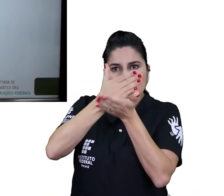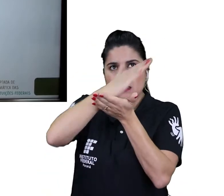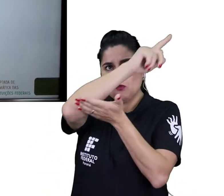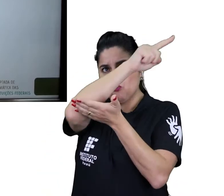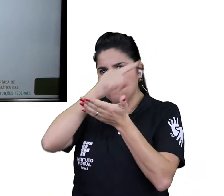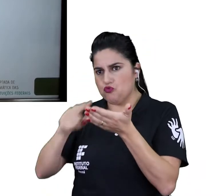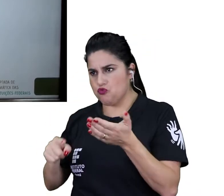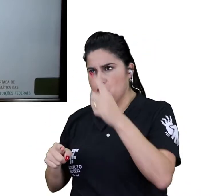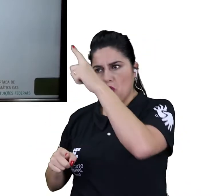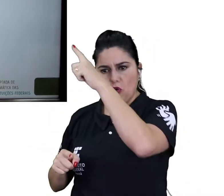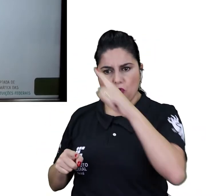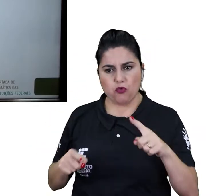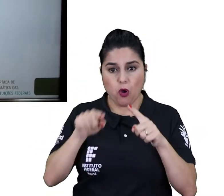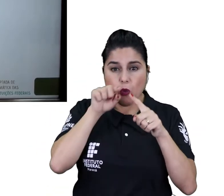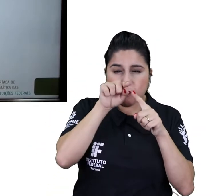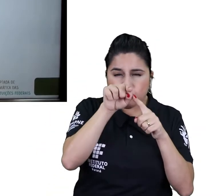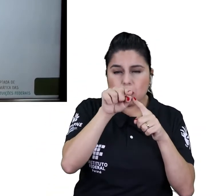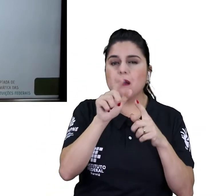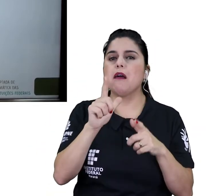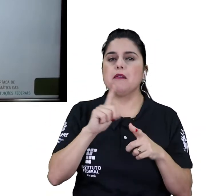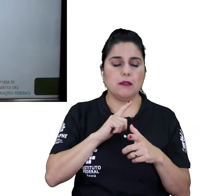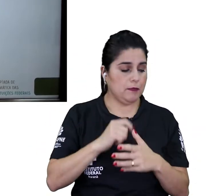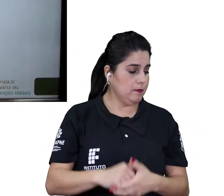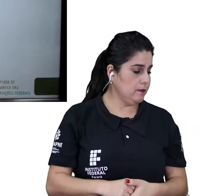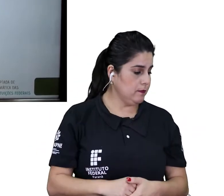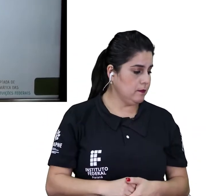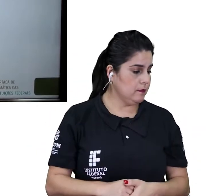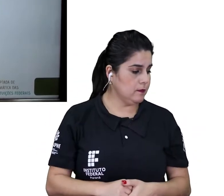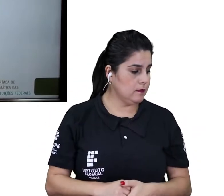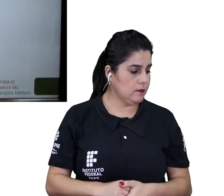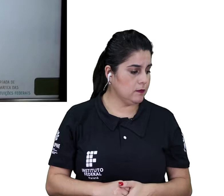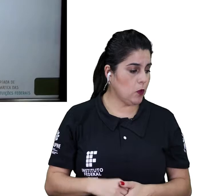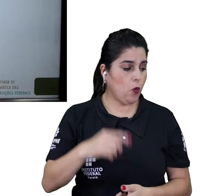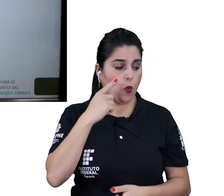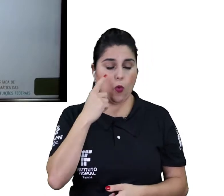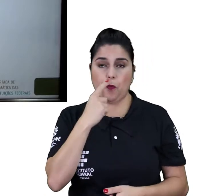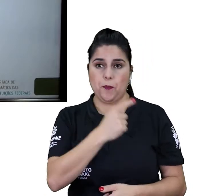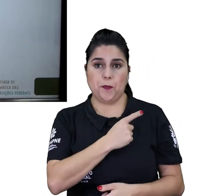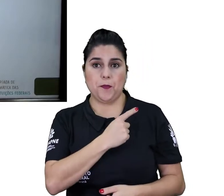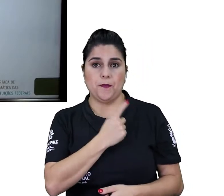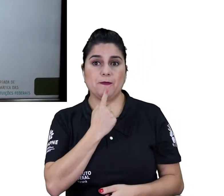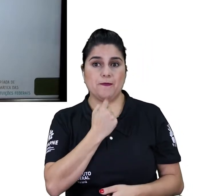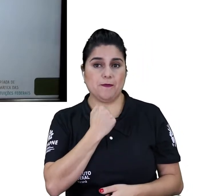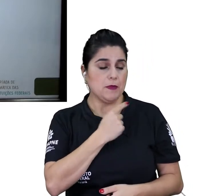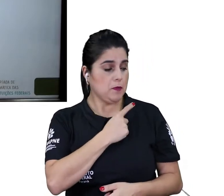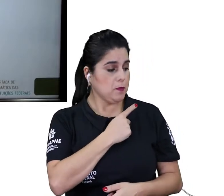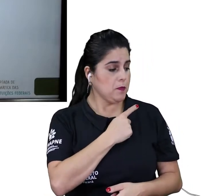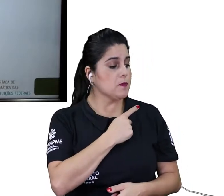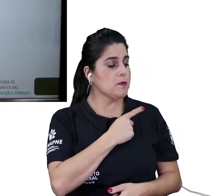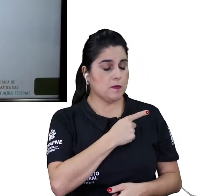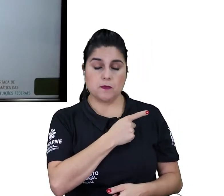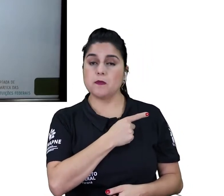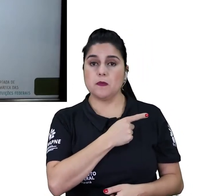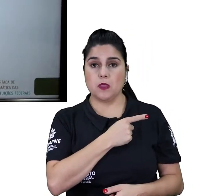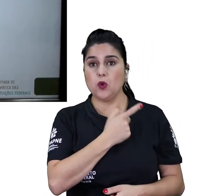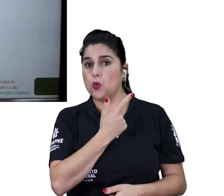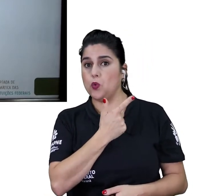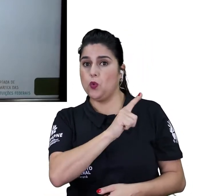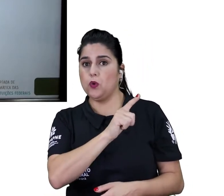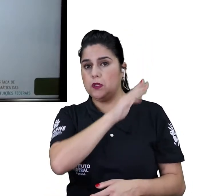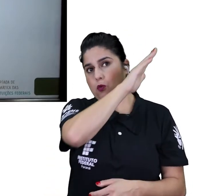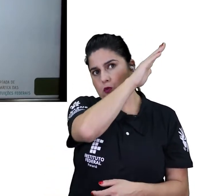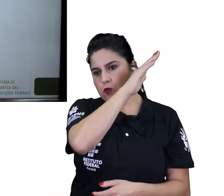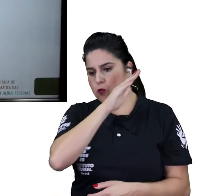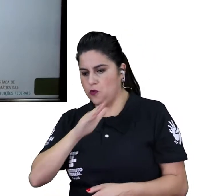vértice, vou fazer novamente aqui, deste vértice até aqui, uma